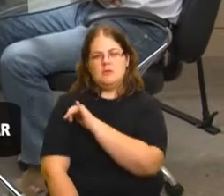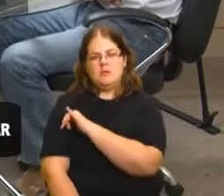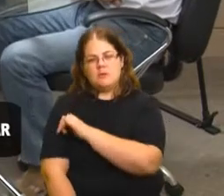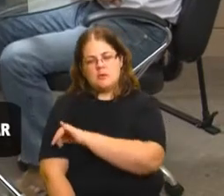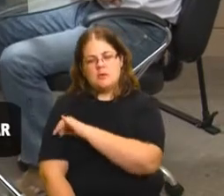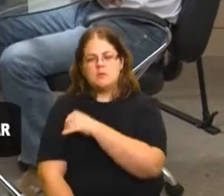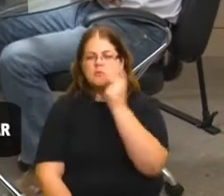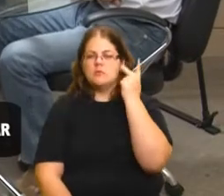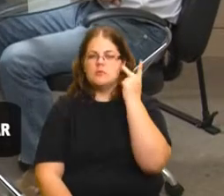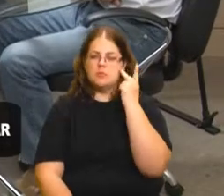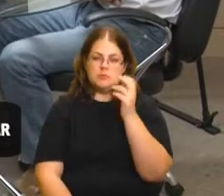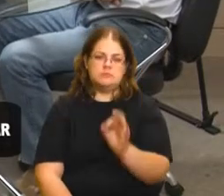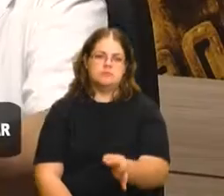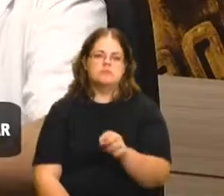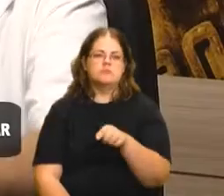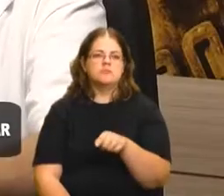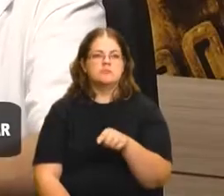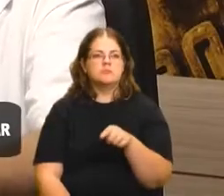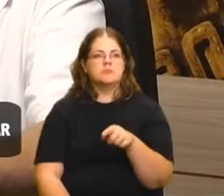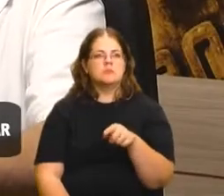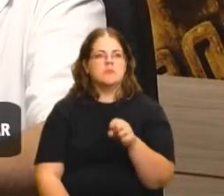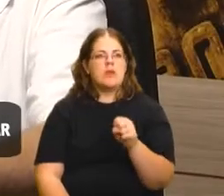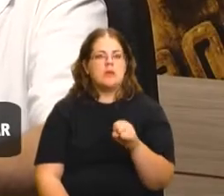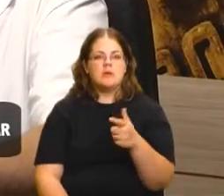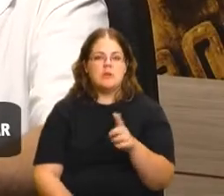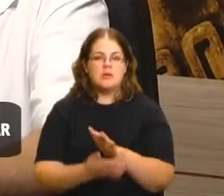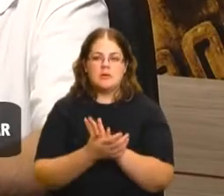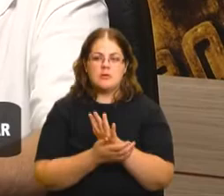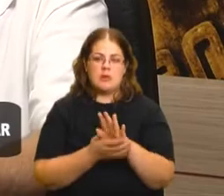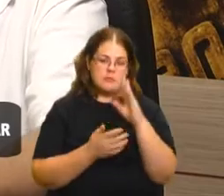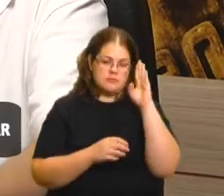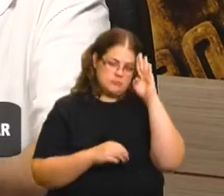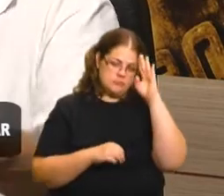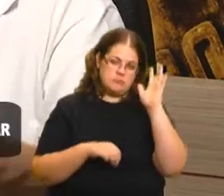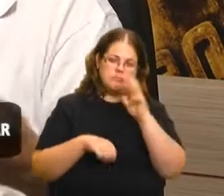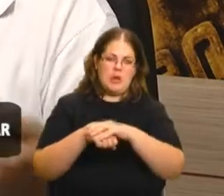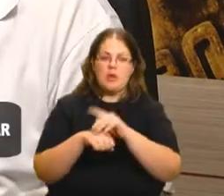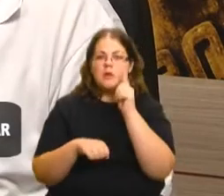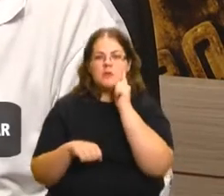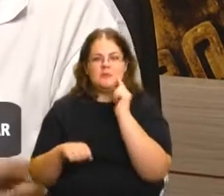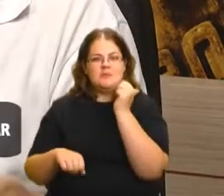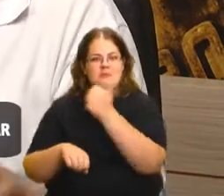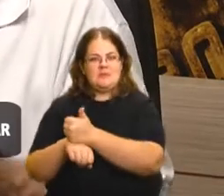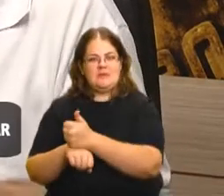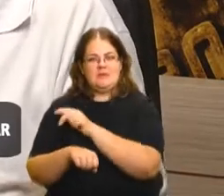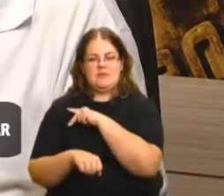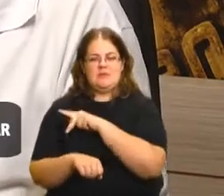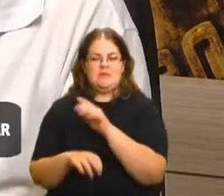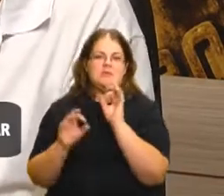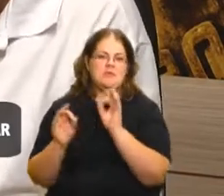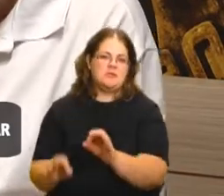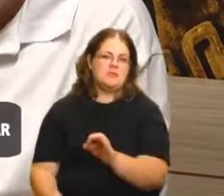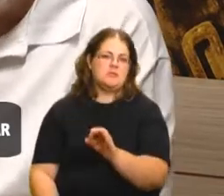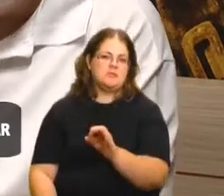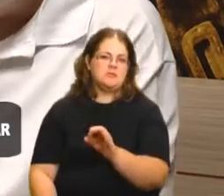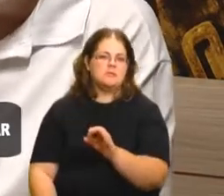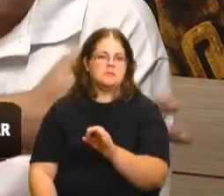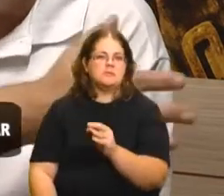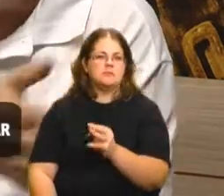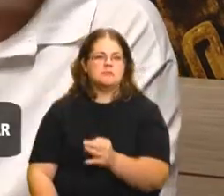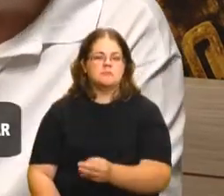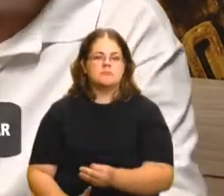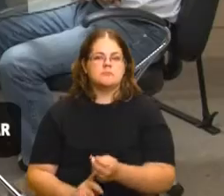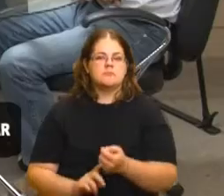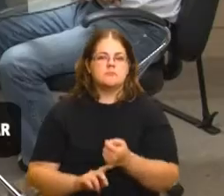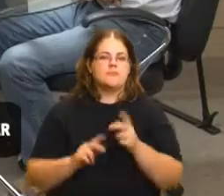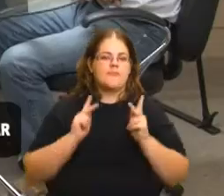Rio. Se não tivesse havido o golpe, talvez ele tivesse alguma chance de chegar à presidência da República. Tá? Com o golpe, o que acontece? Toda a